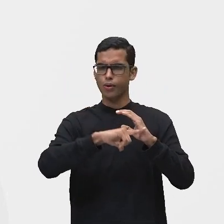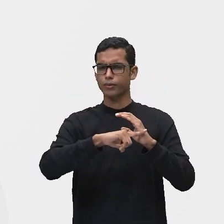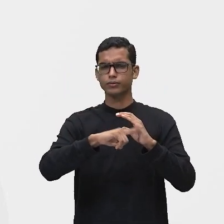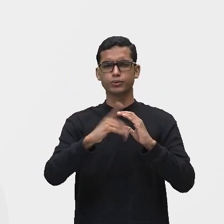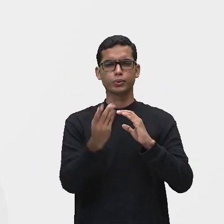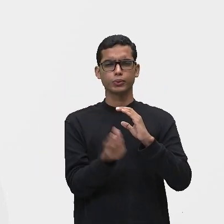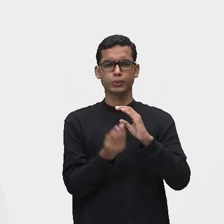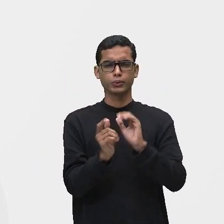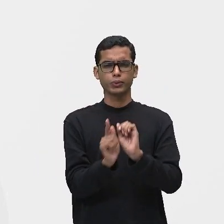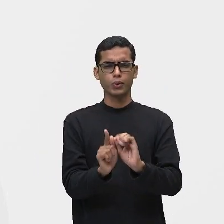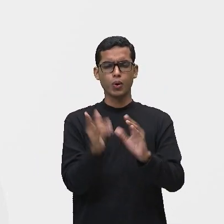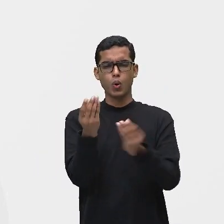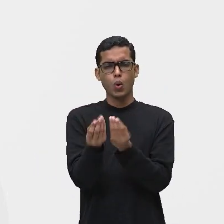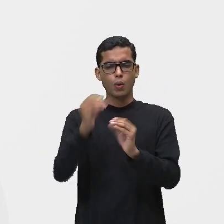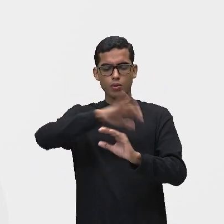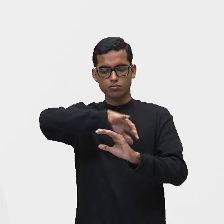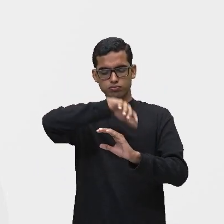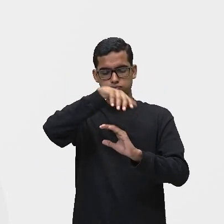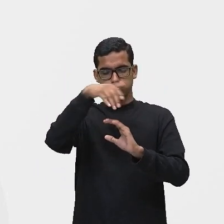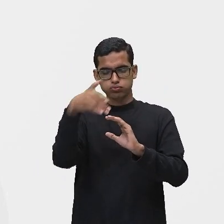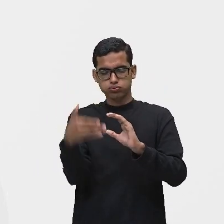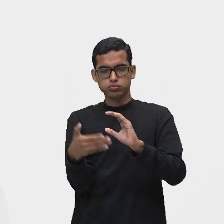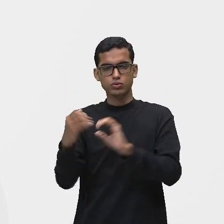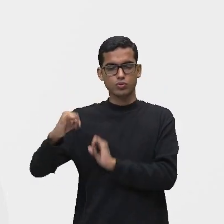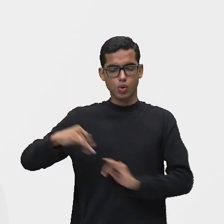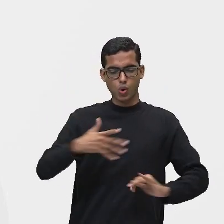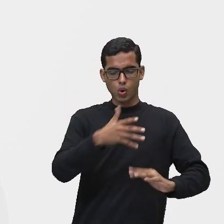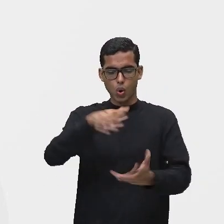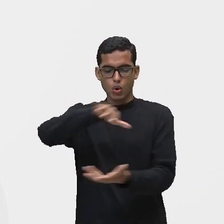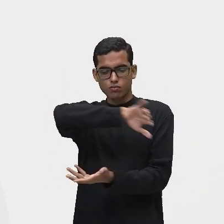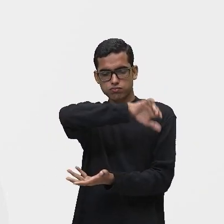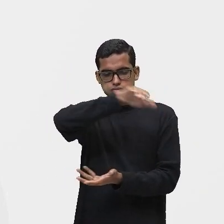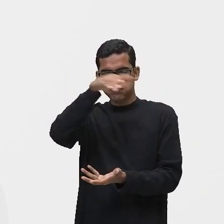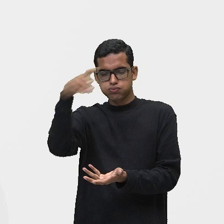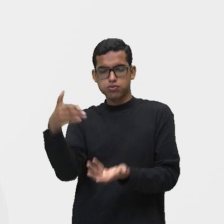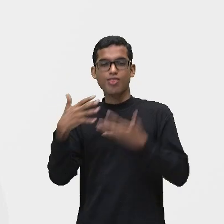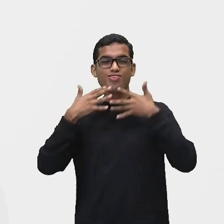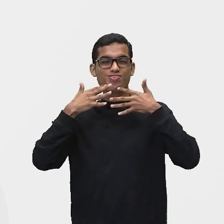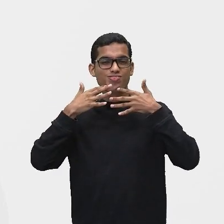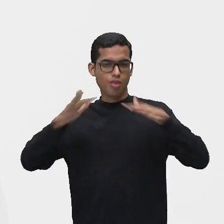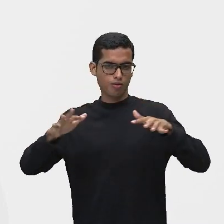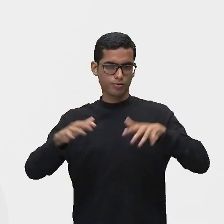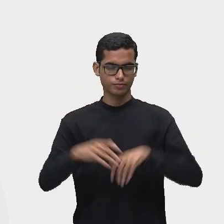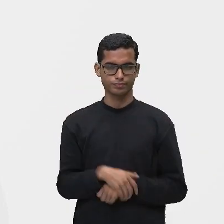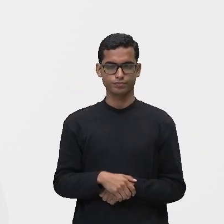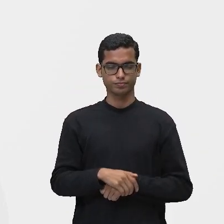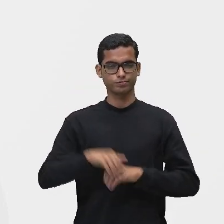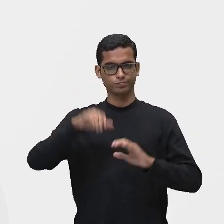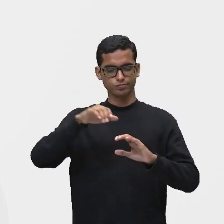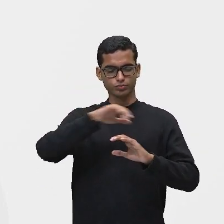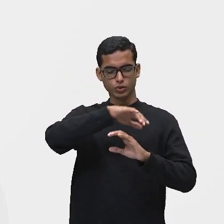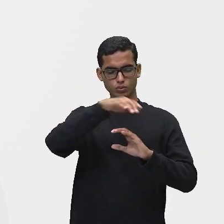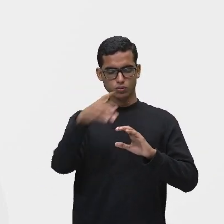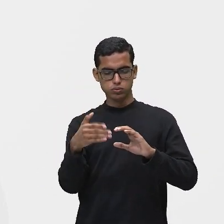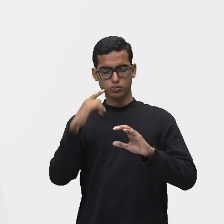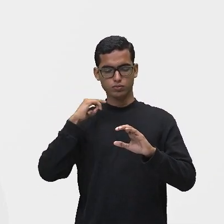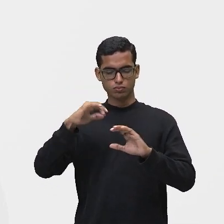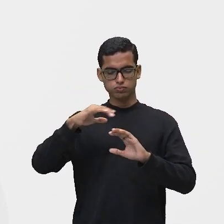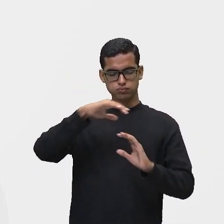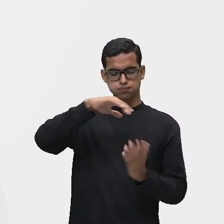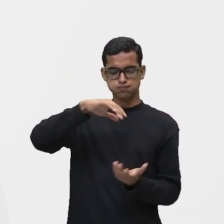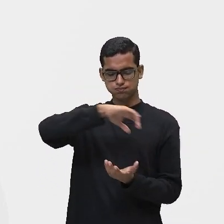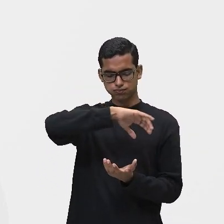como um cobertor natural, ou seja, ele impede que o calor